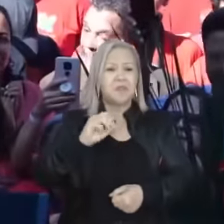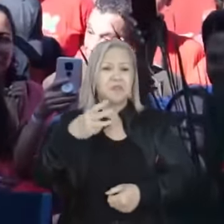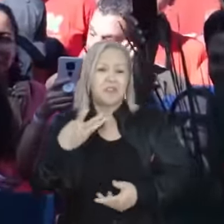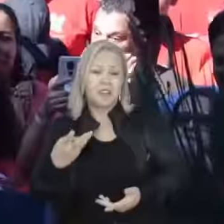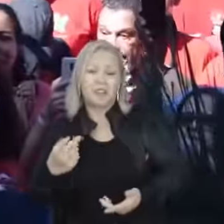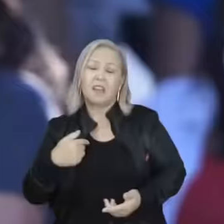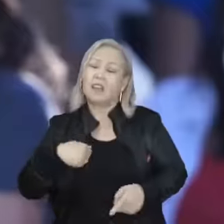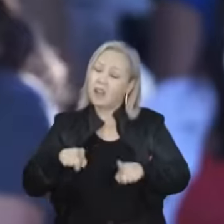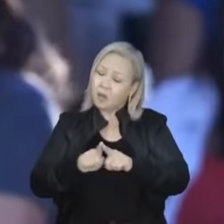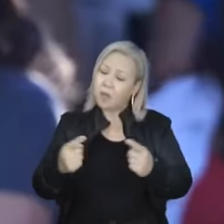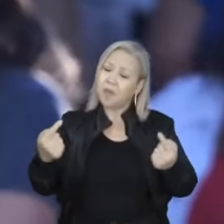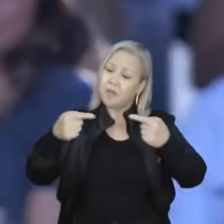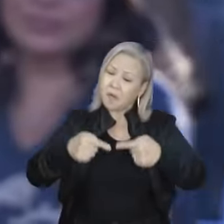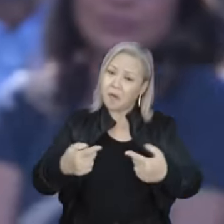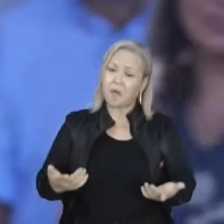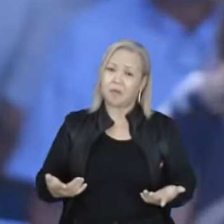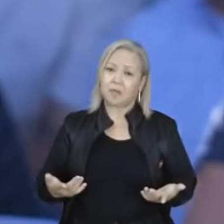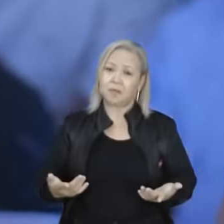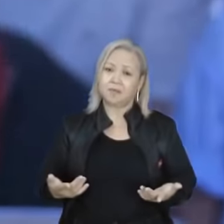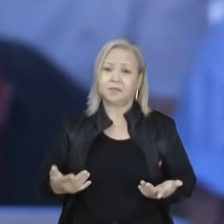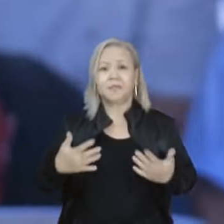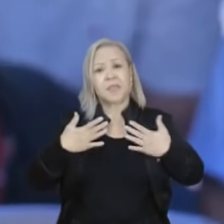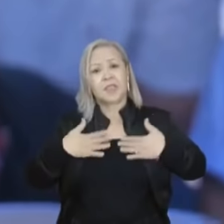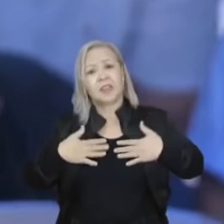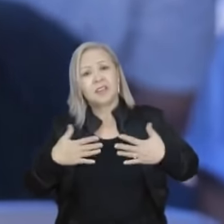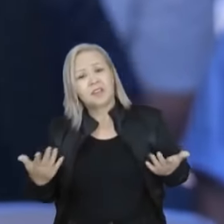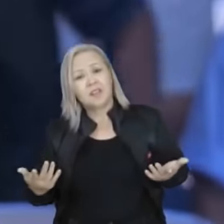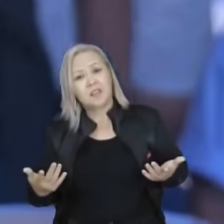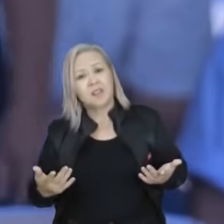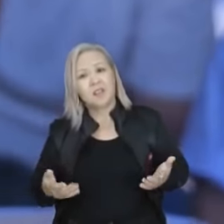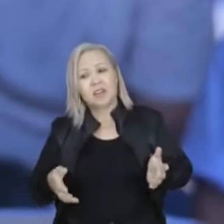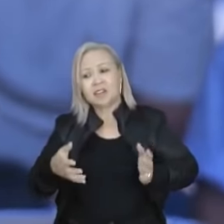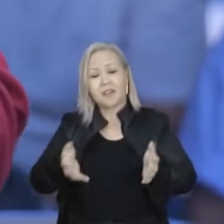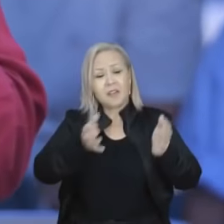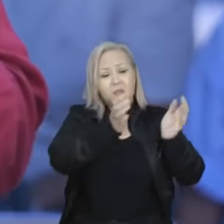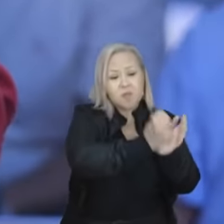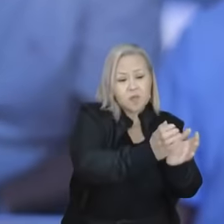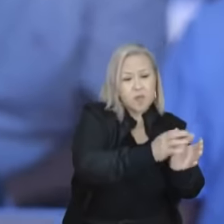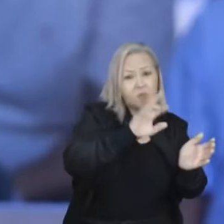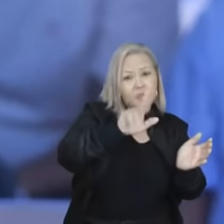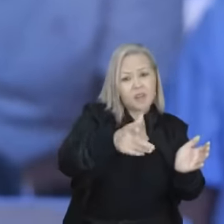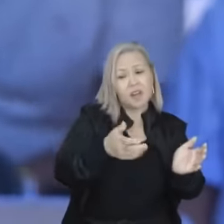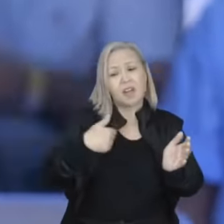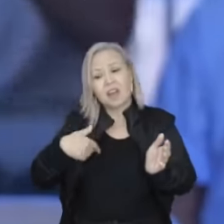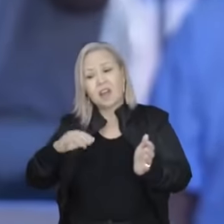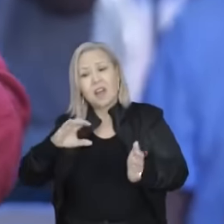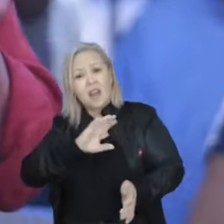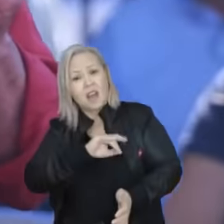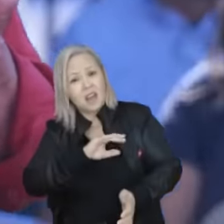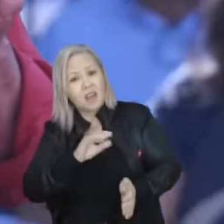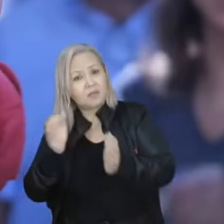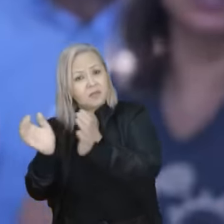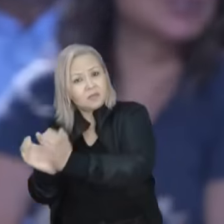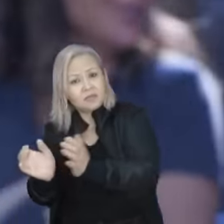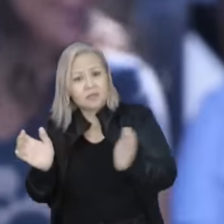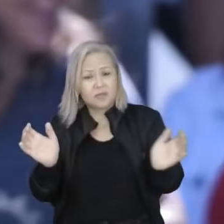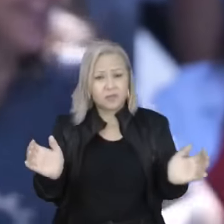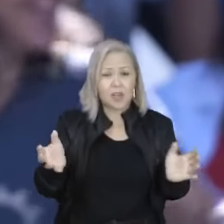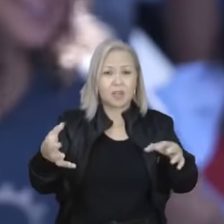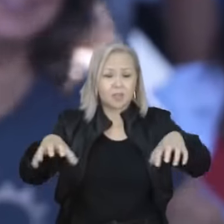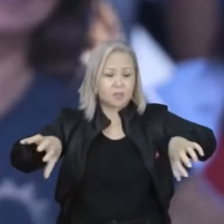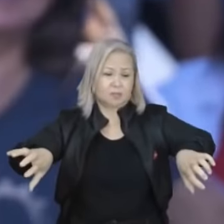Então, meu caro, ele estava jogando no Palmeiras, eu estava jogando no Corinthians, o Coringão.